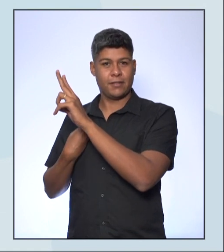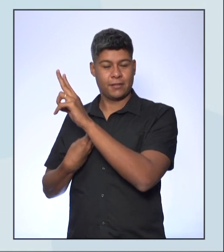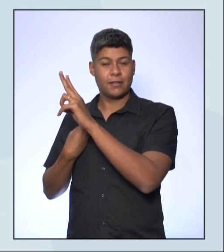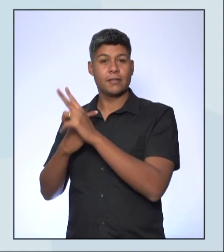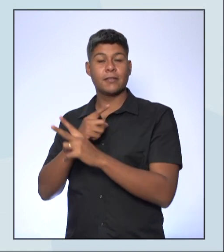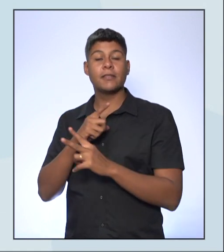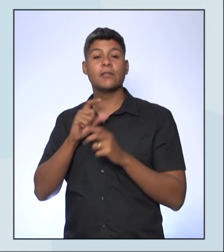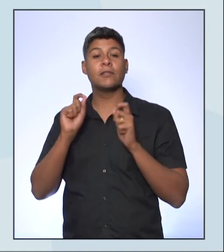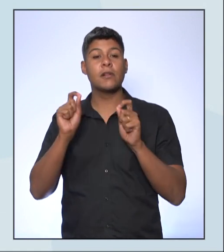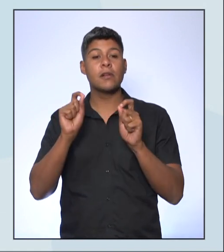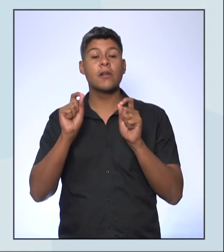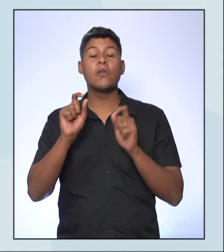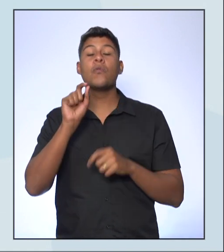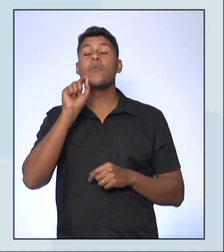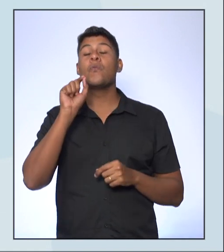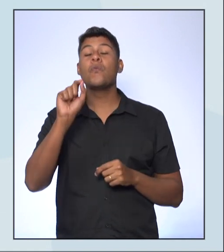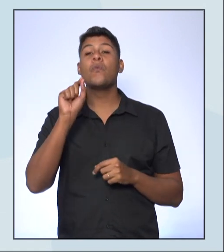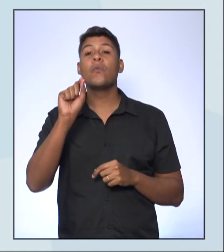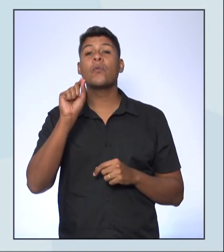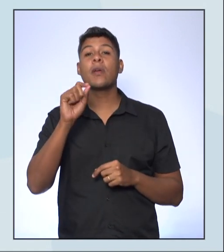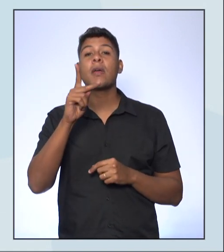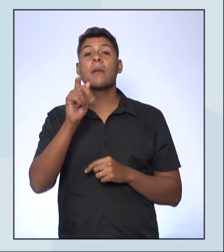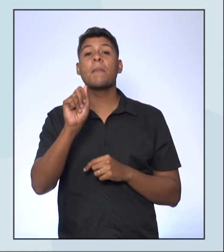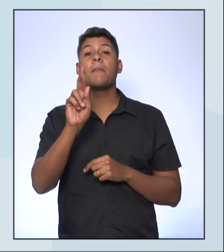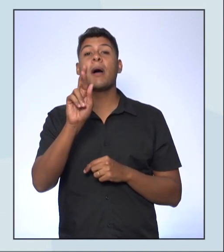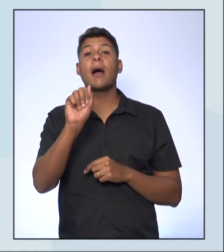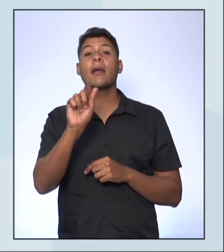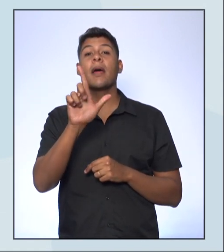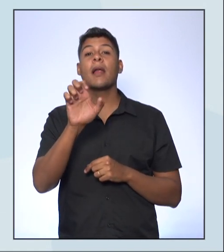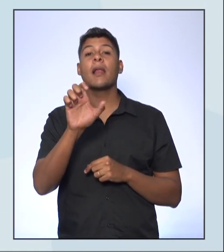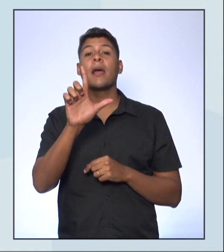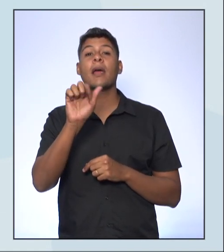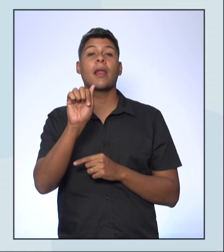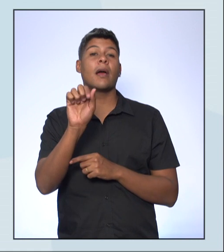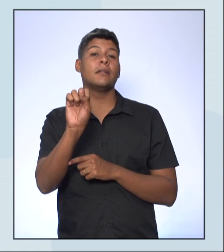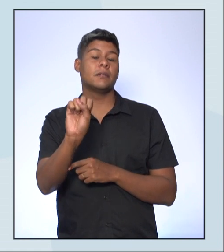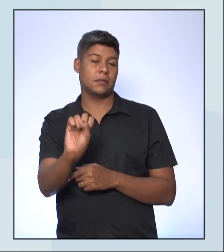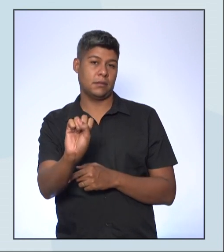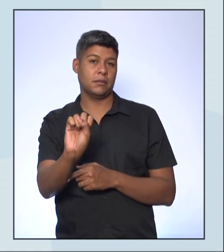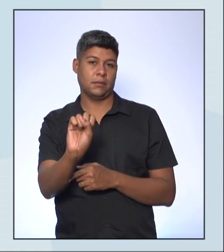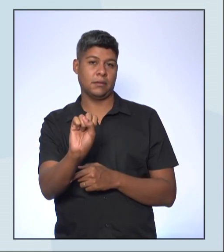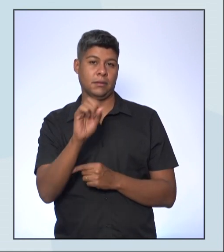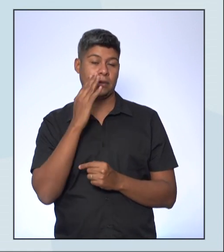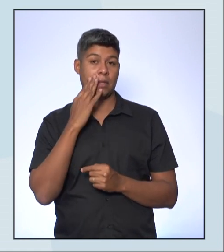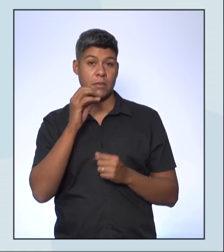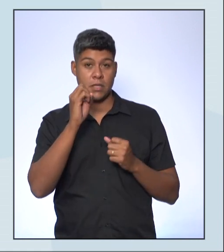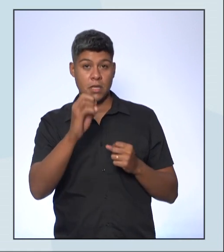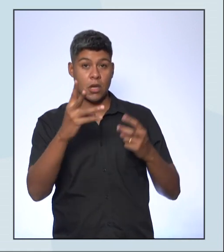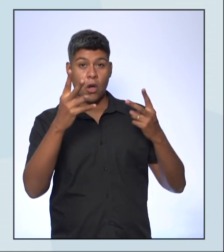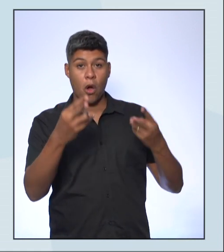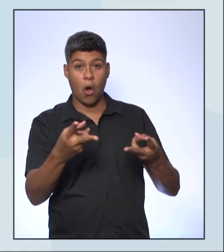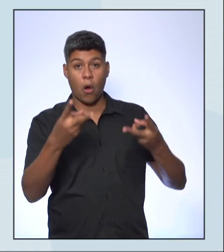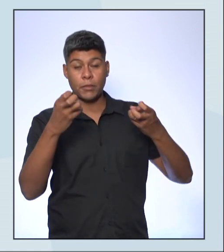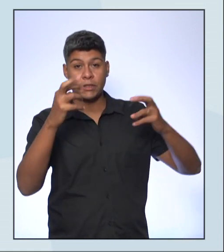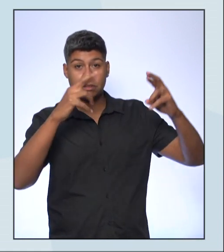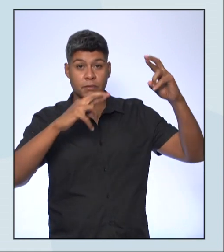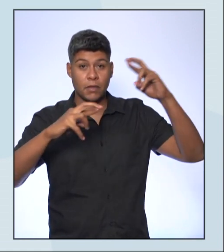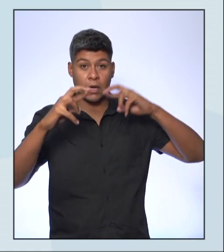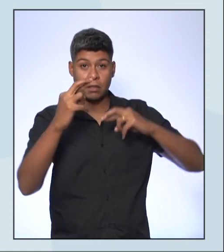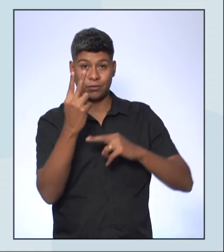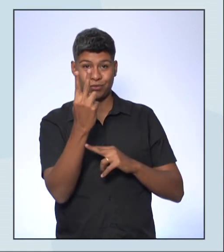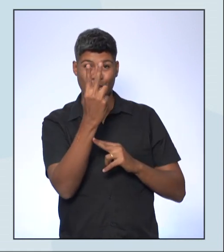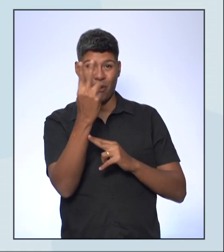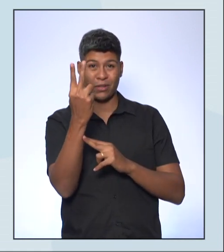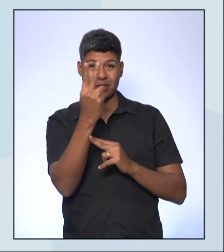vocês está o seguinte, então, o que são paralelas e transversais, né? Se vocês observarem os dois esquemas,